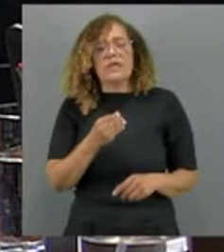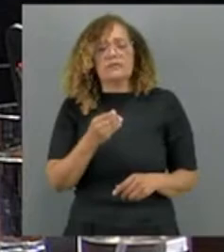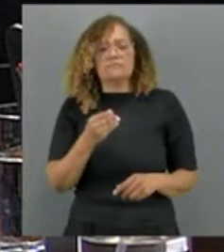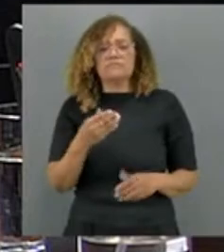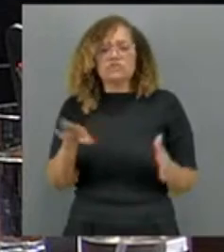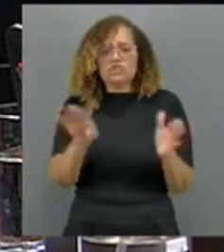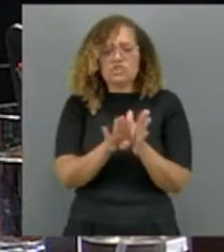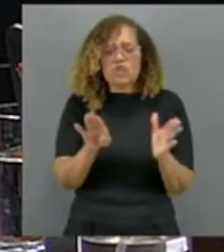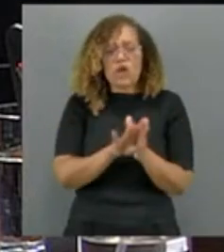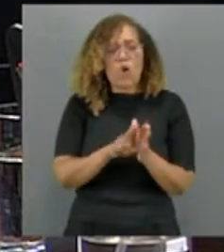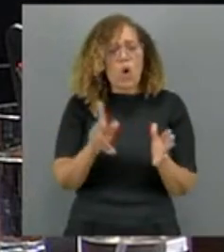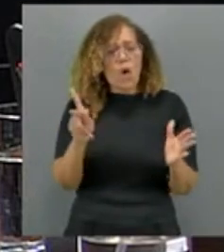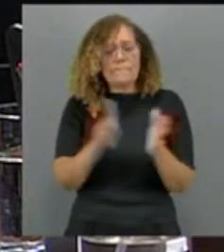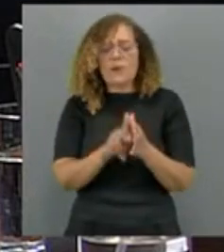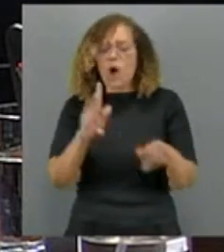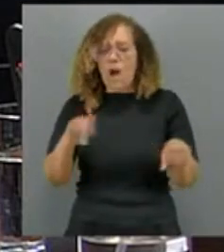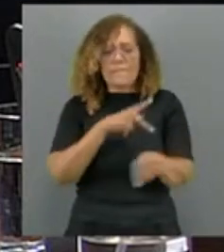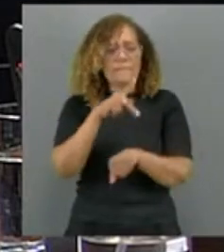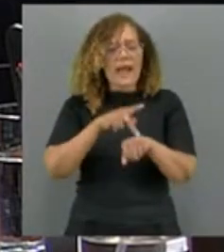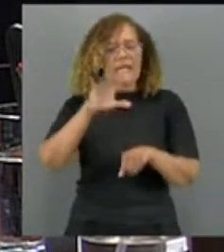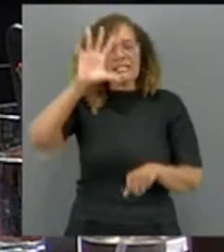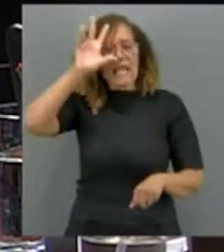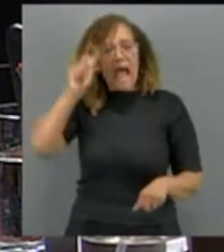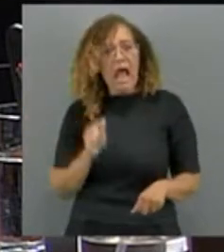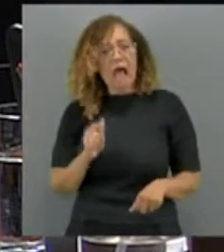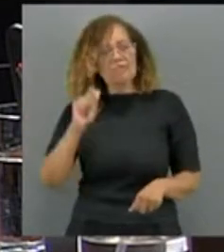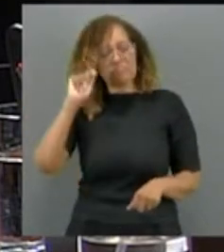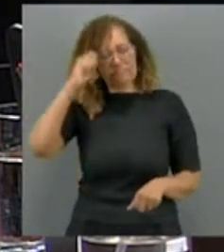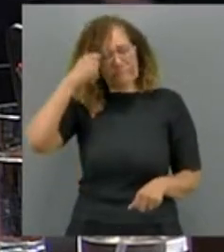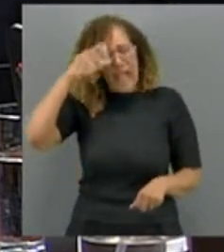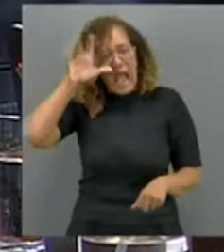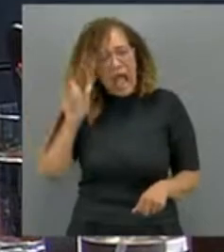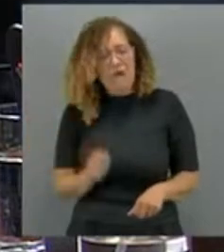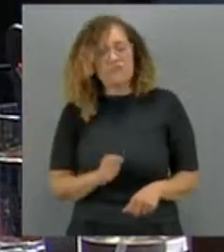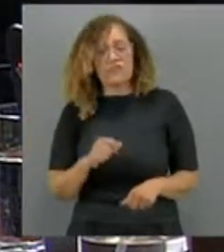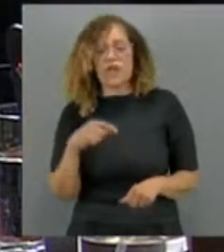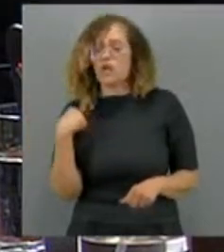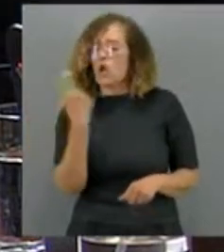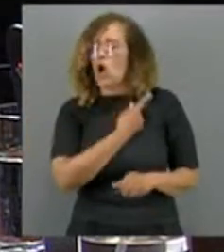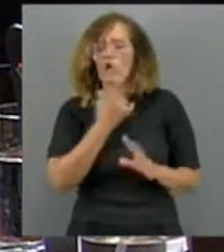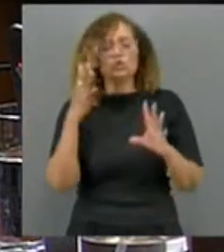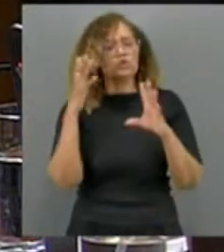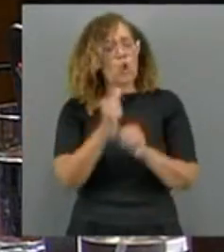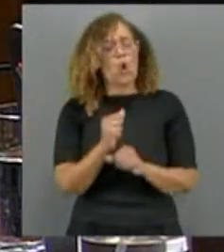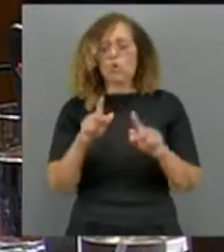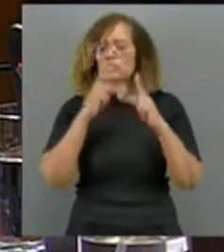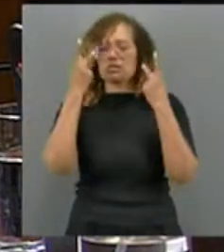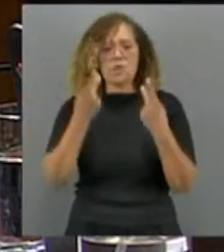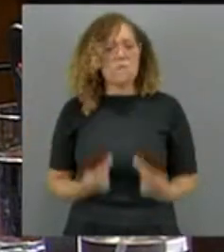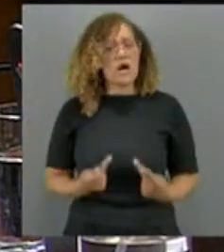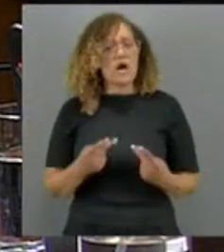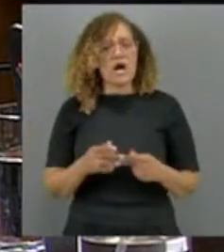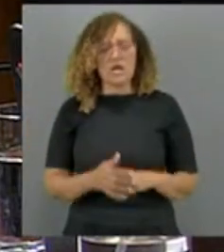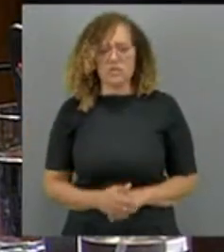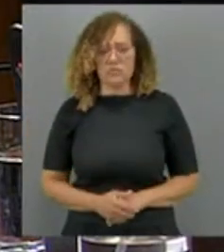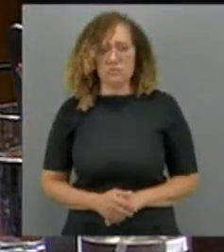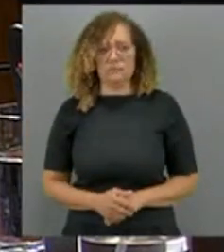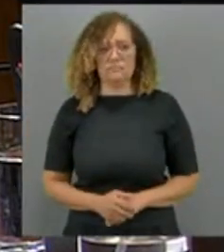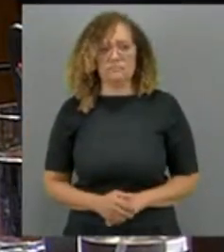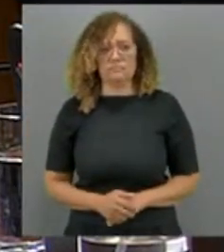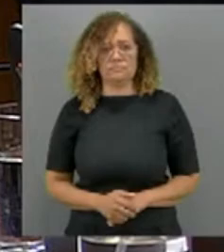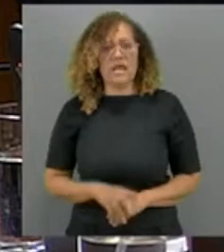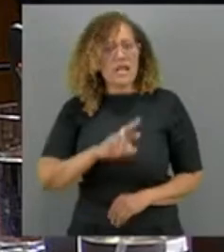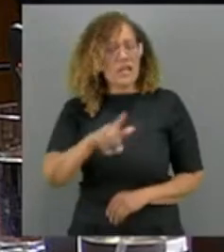África. Todos somos seres humanos. Essa divisão que é feita, ela é antinatural e anticientífica,